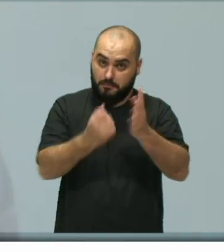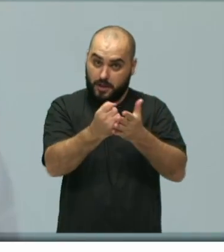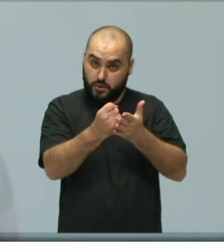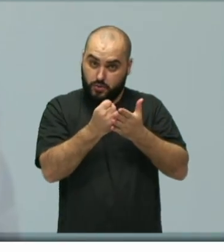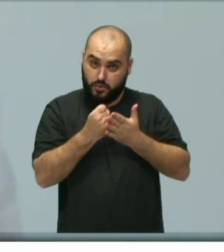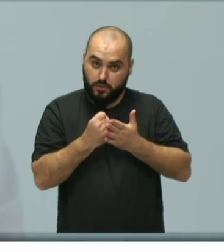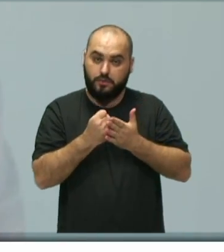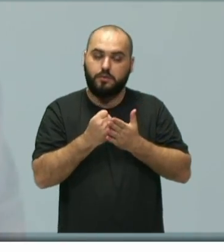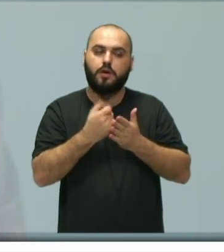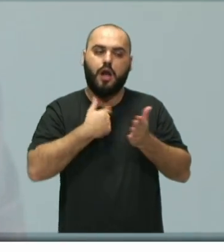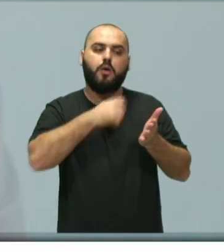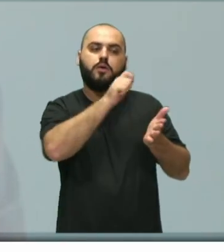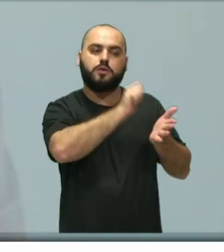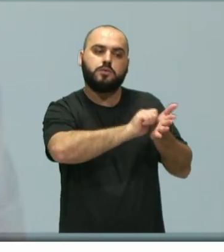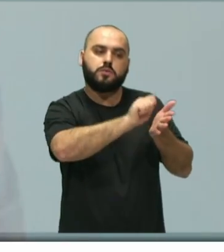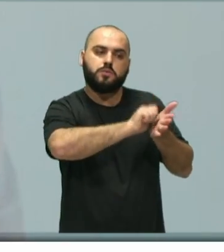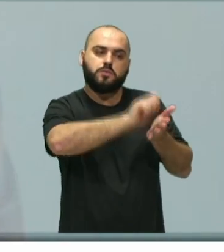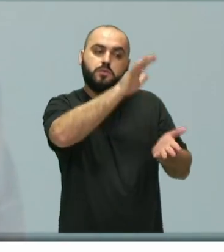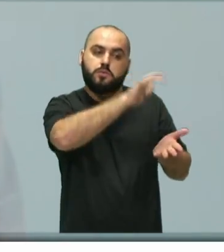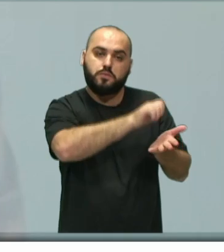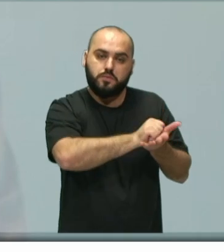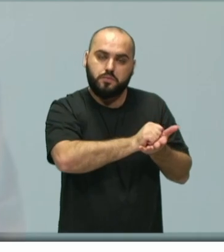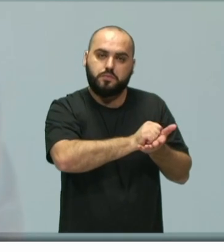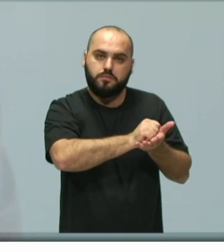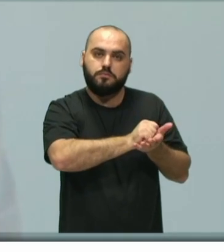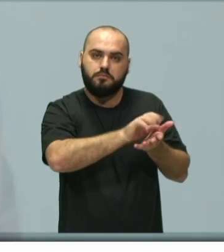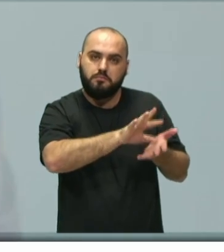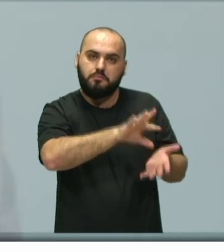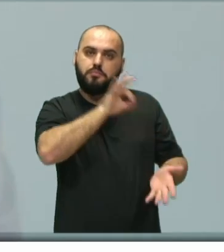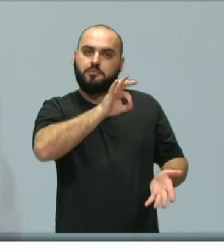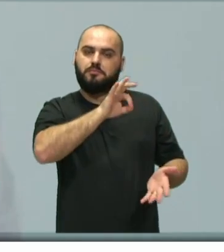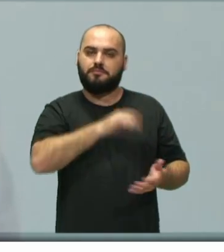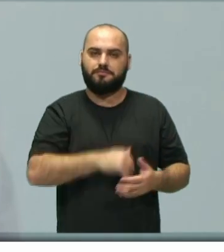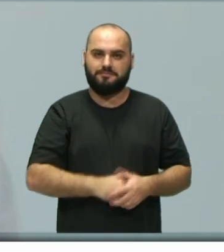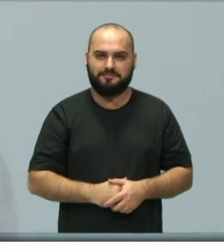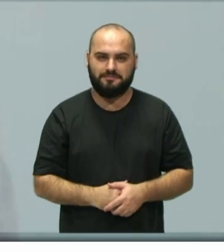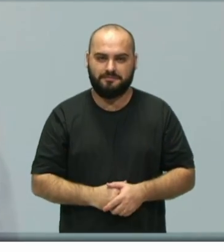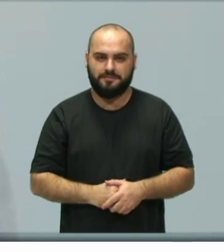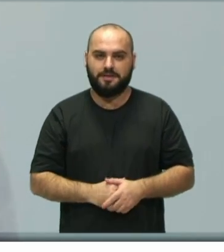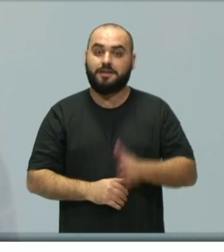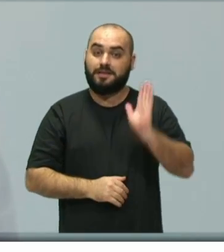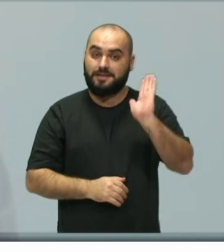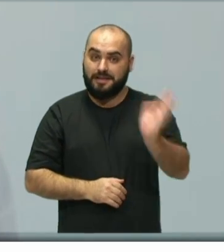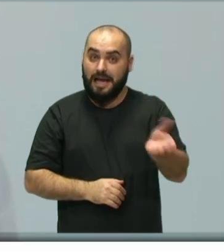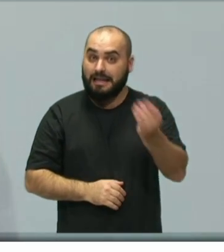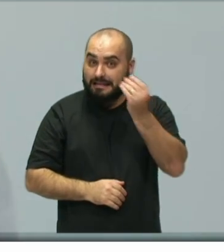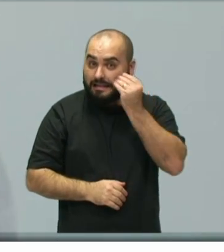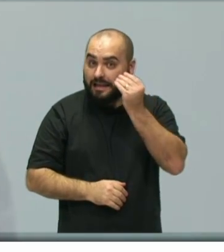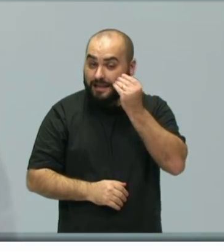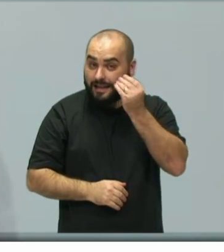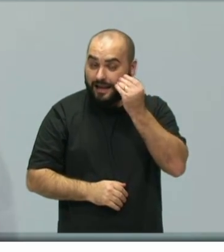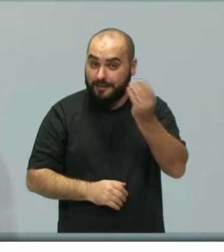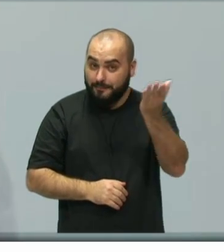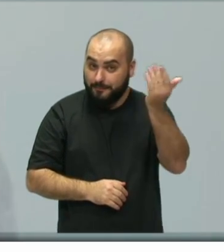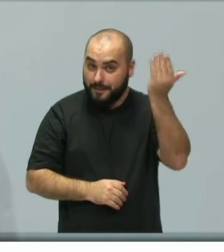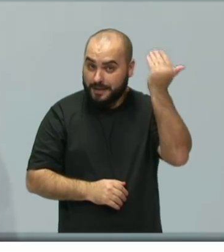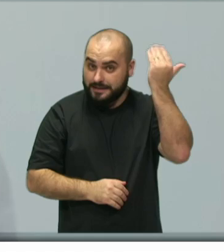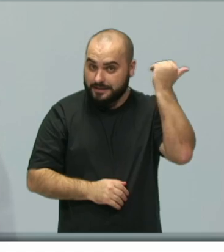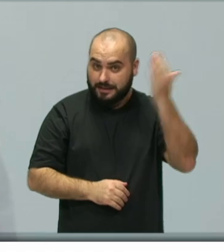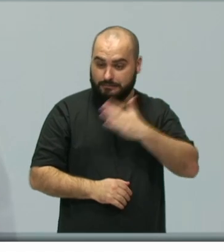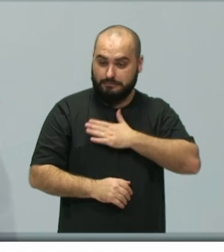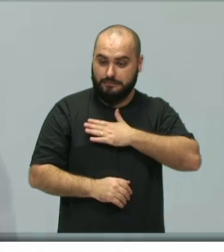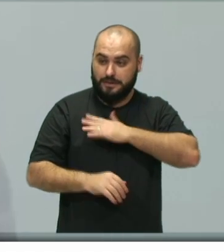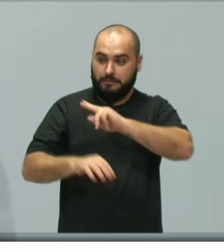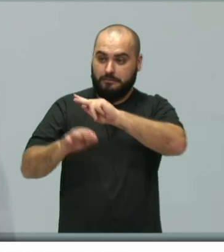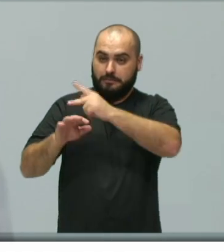selecionada. Mas mexer com isso agora, eu já tive outras tentativas, né, de mexer com os meus poemas